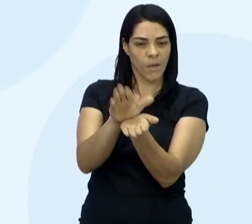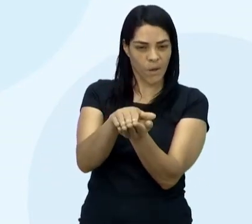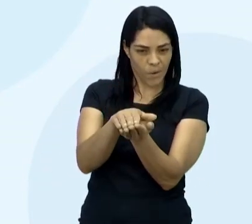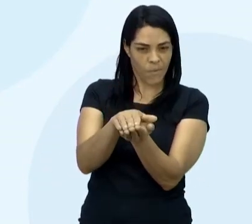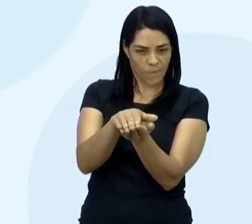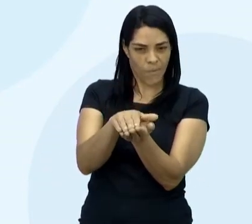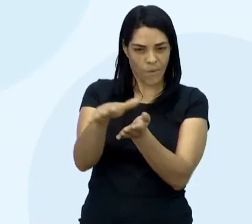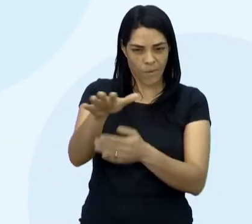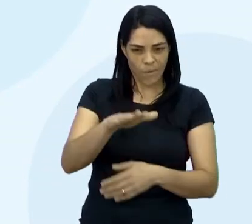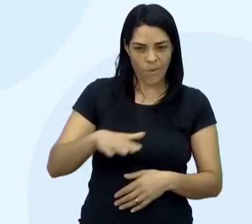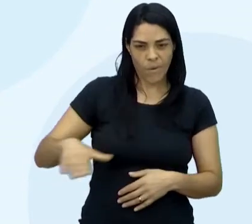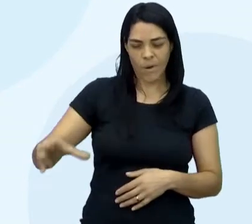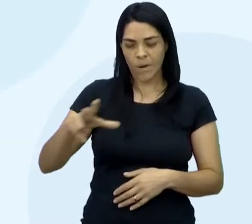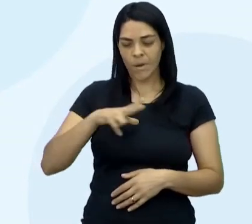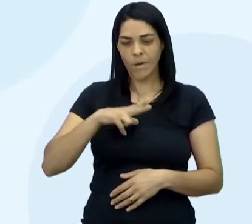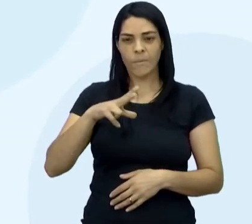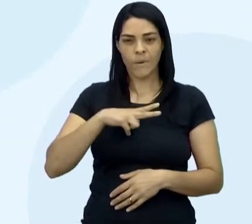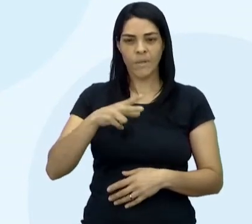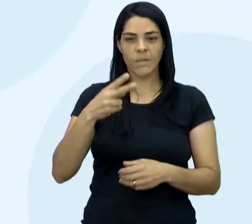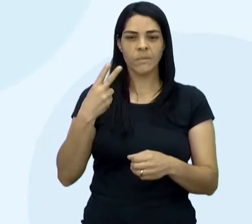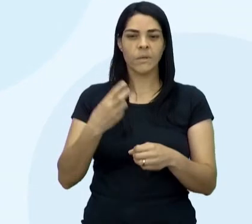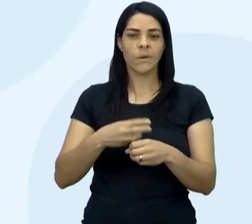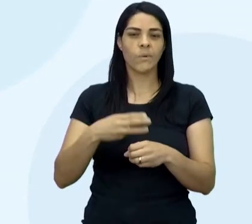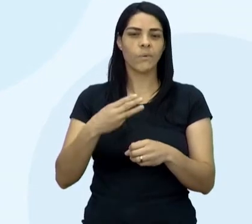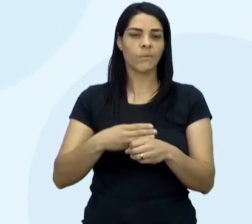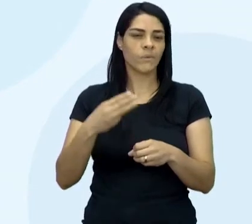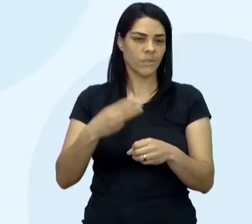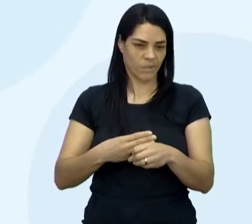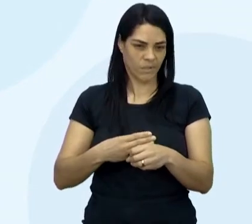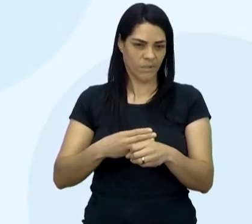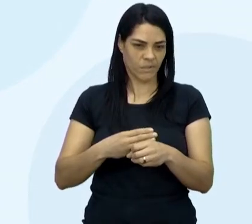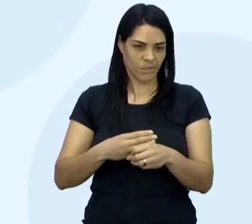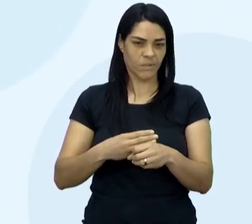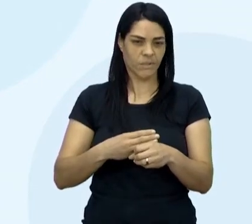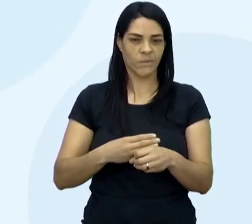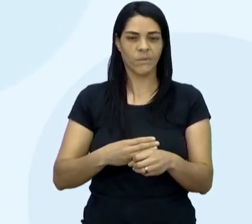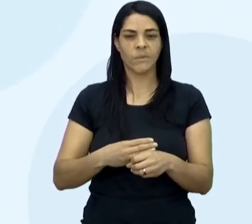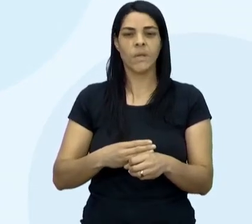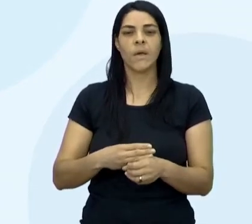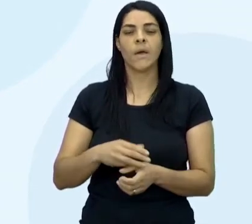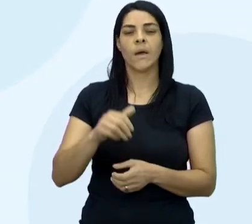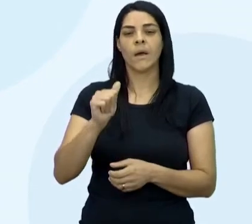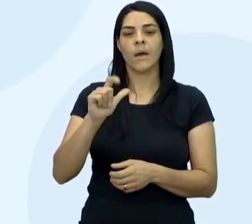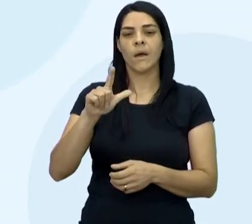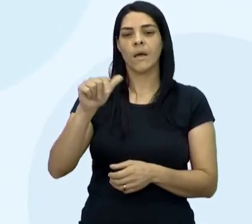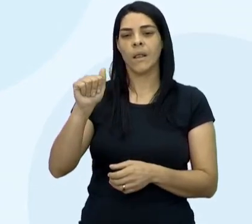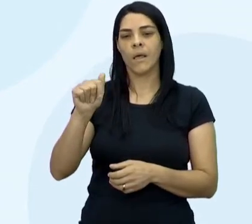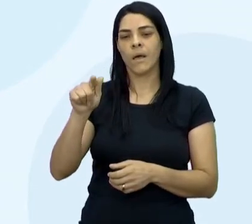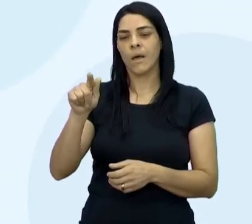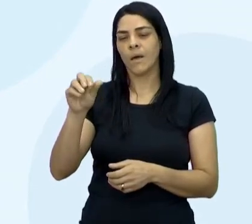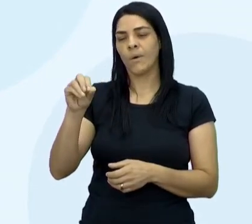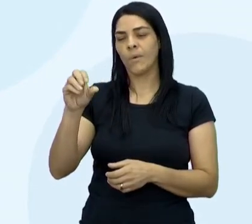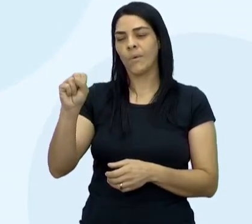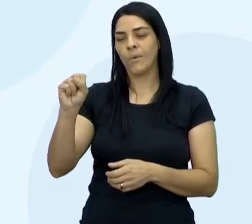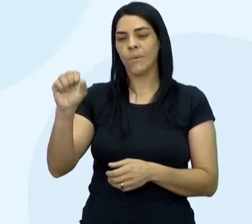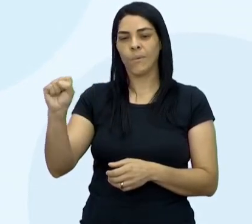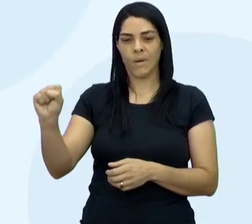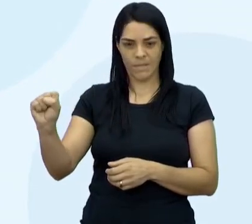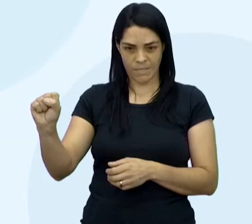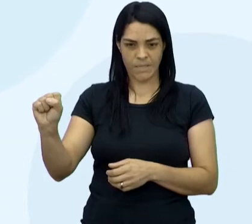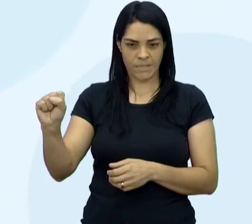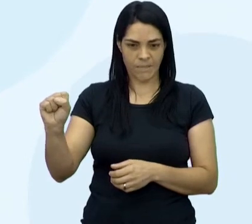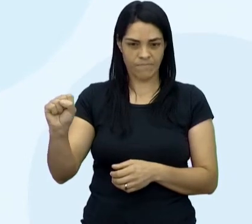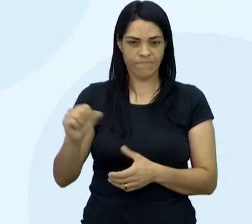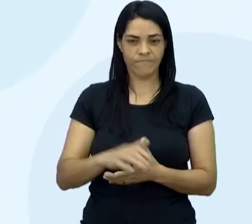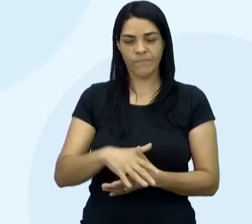de união de Palmares e está no estado de Alagoas que naquele momento não existia ainda essa província esse estado de